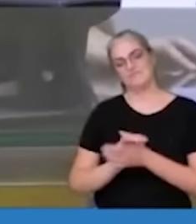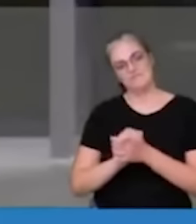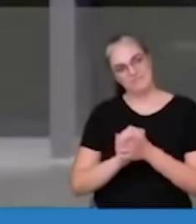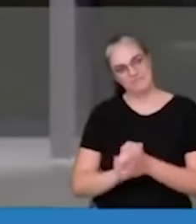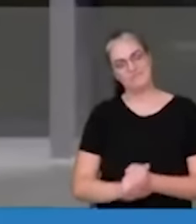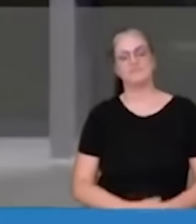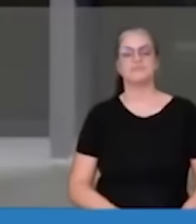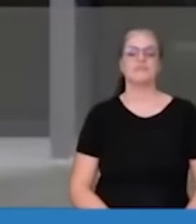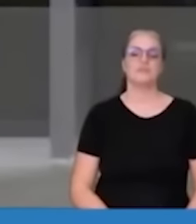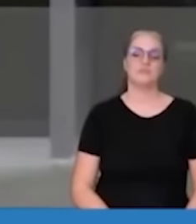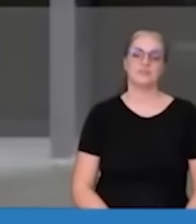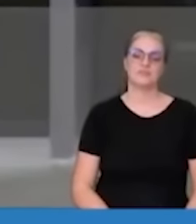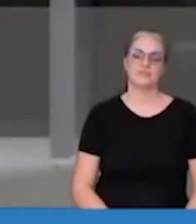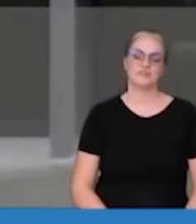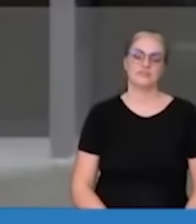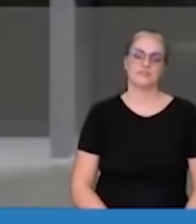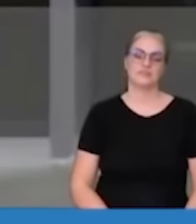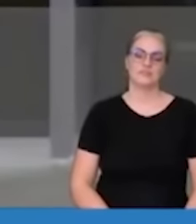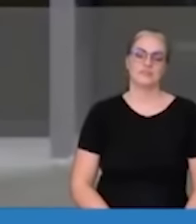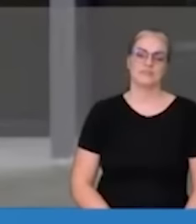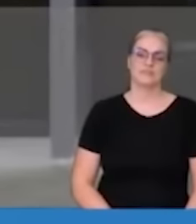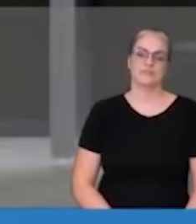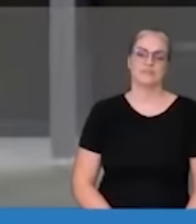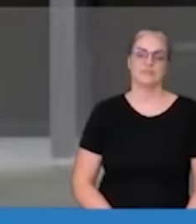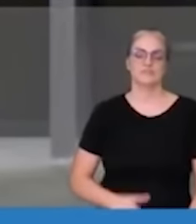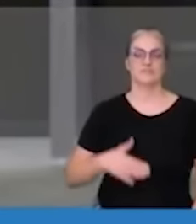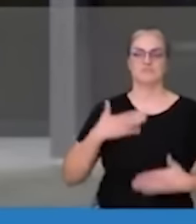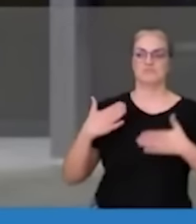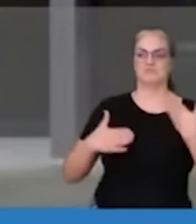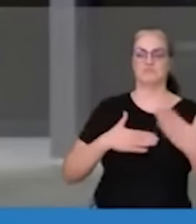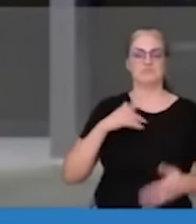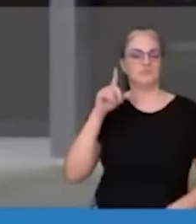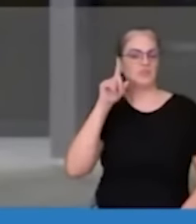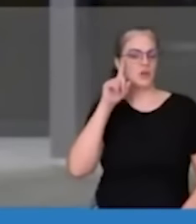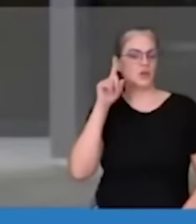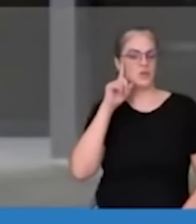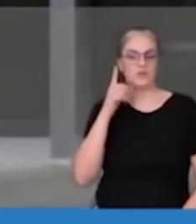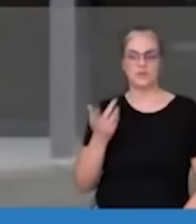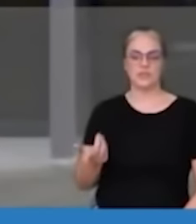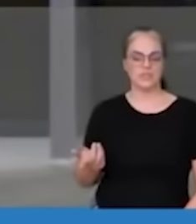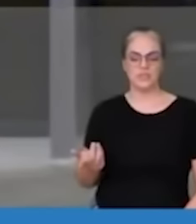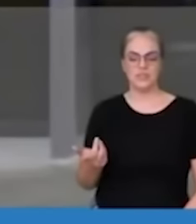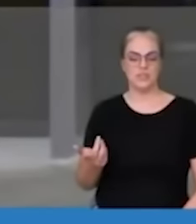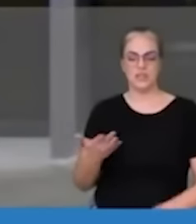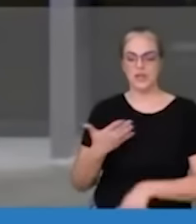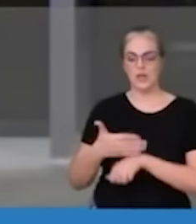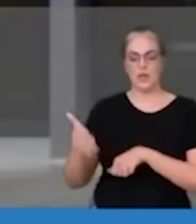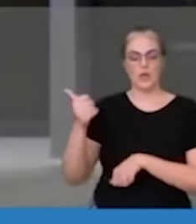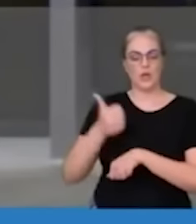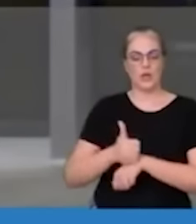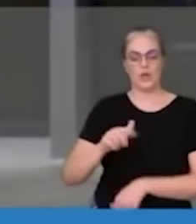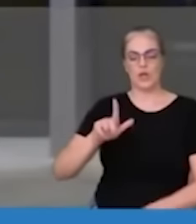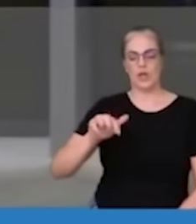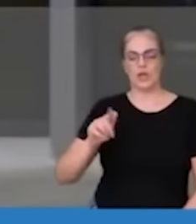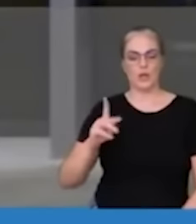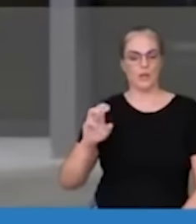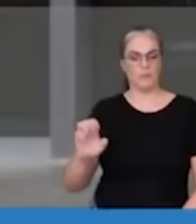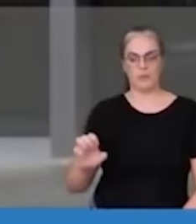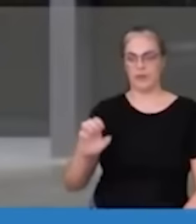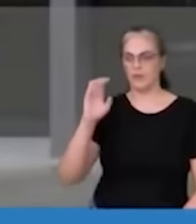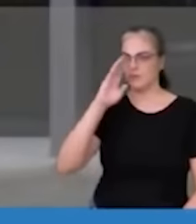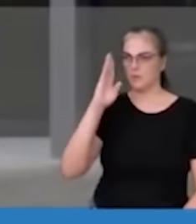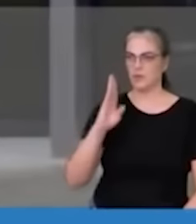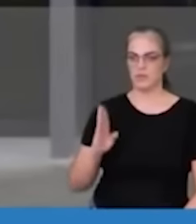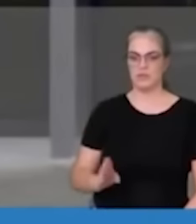que passa, aparece mais do que significaria o golpe de Estado no nosso país,